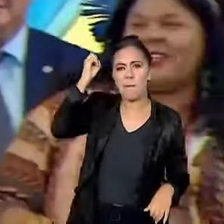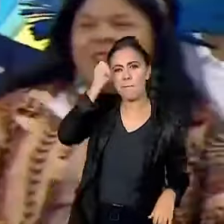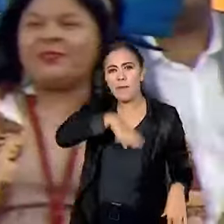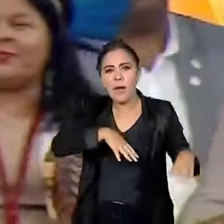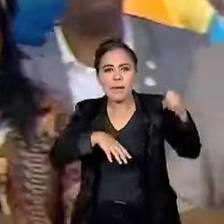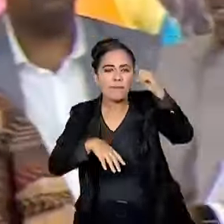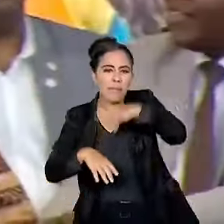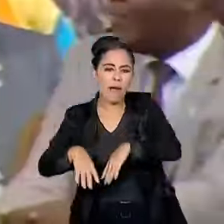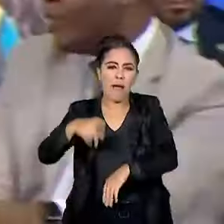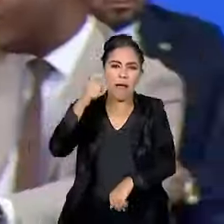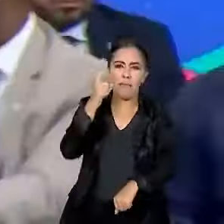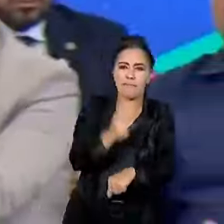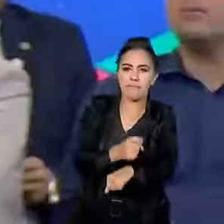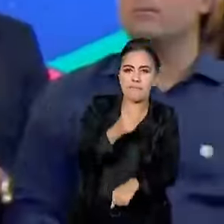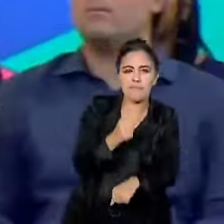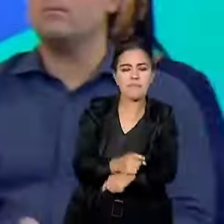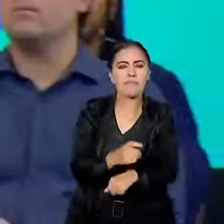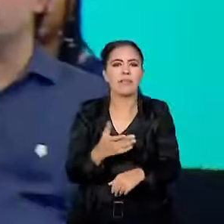muitas vezes reivindica